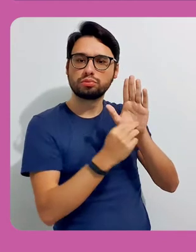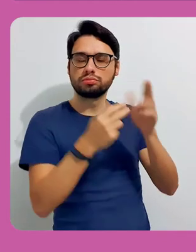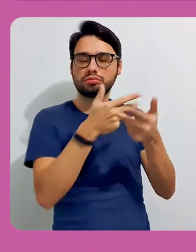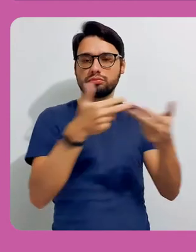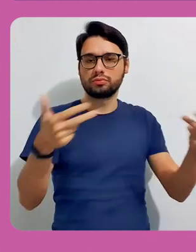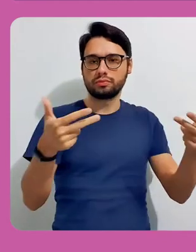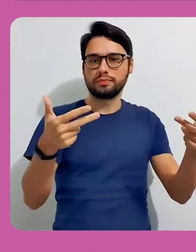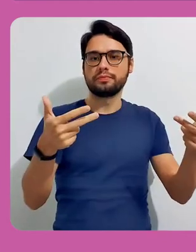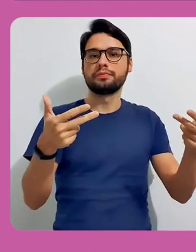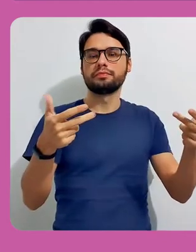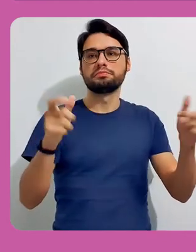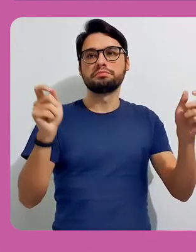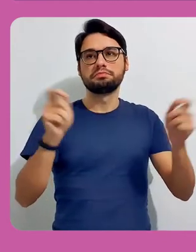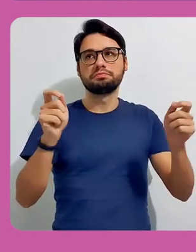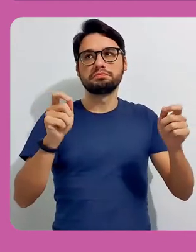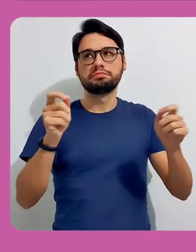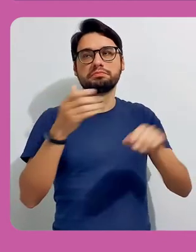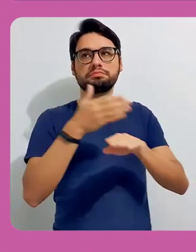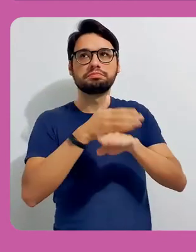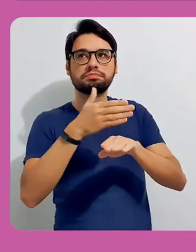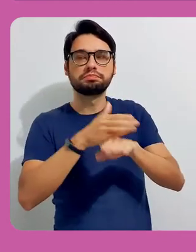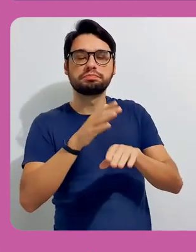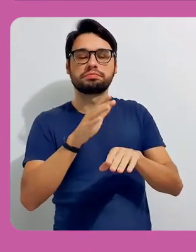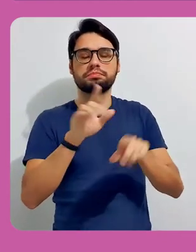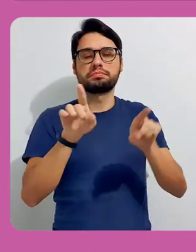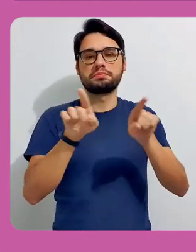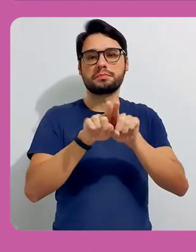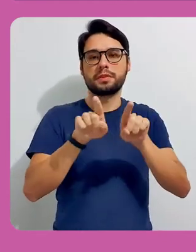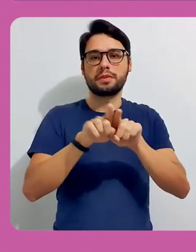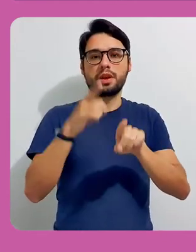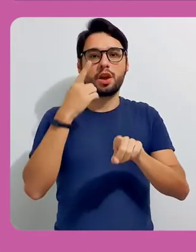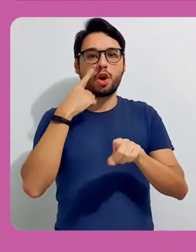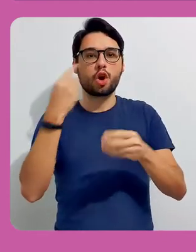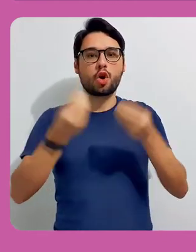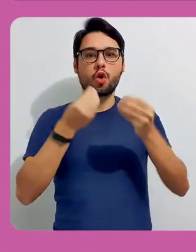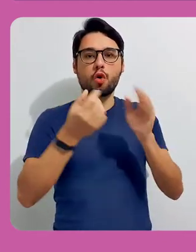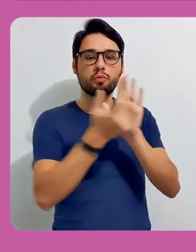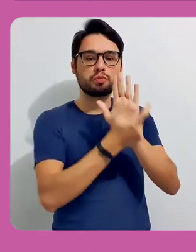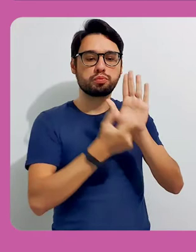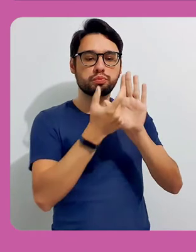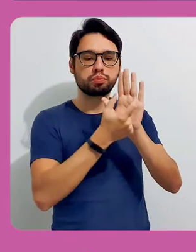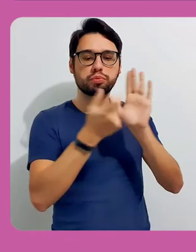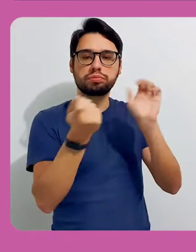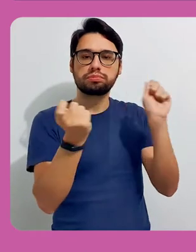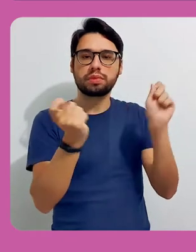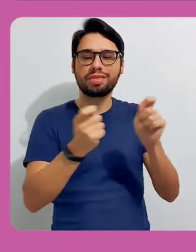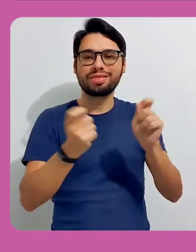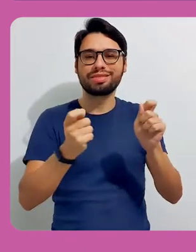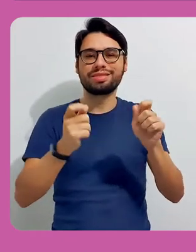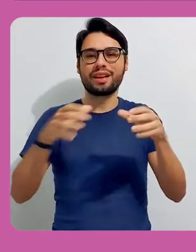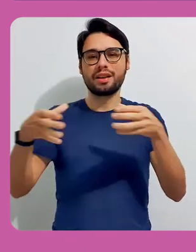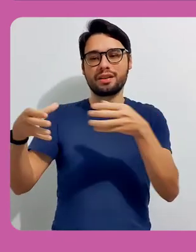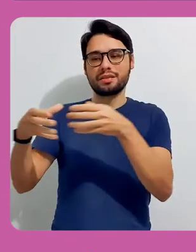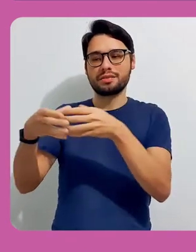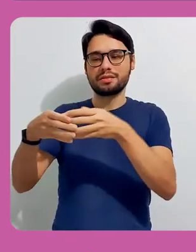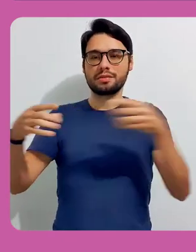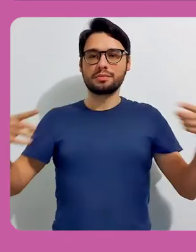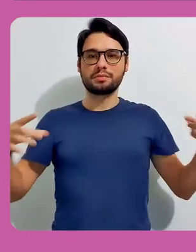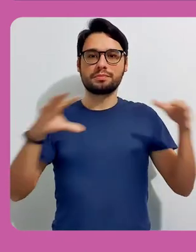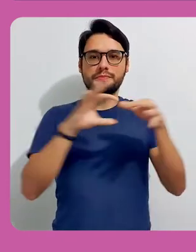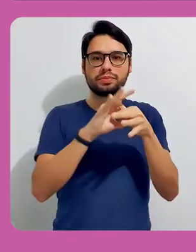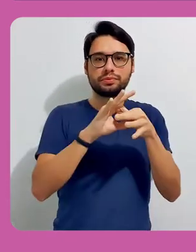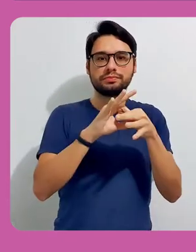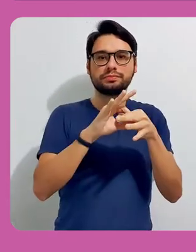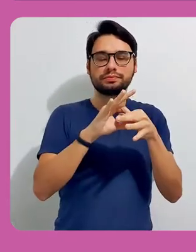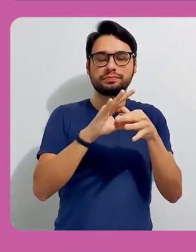desenvolver-se esse pacote então basicamente ali dentro tem conteúdos né poderia ser até um teste em que você pode